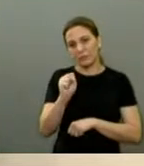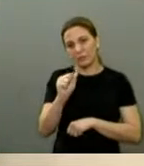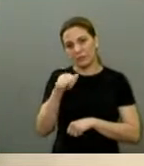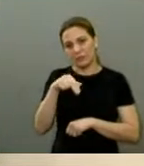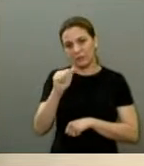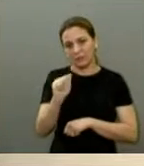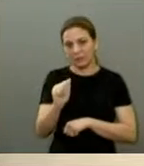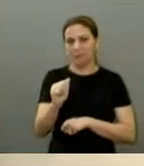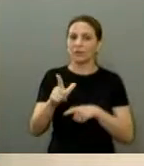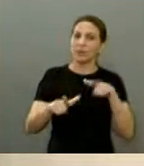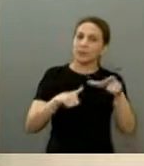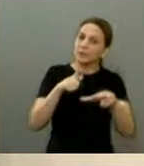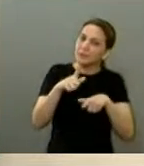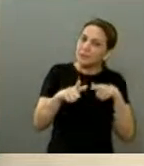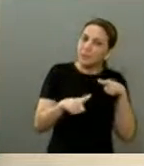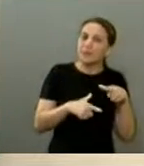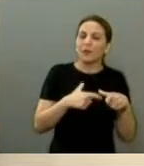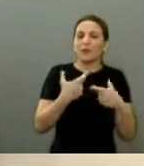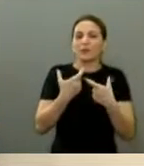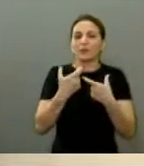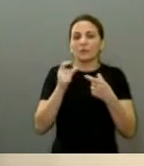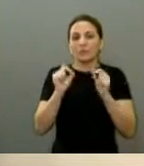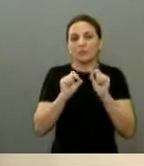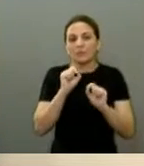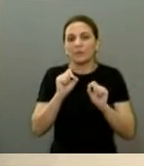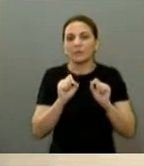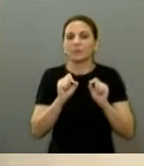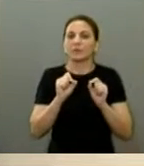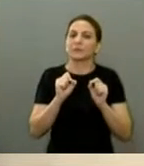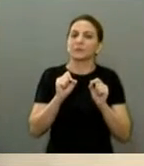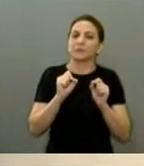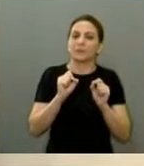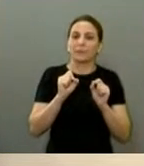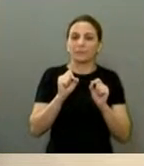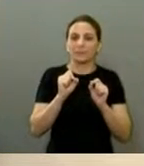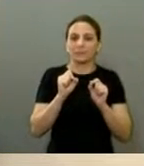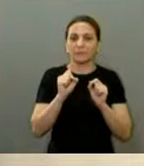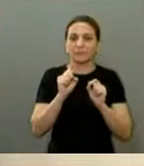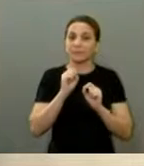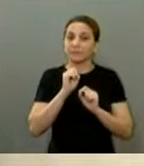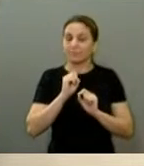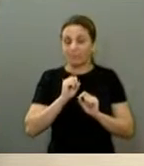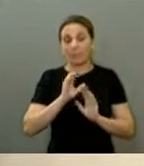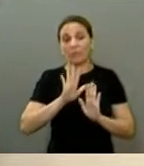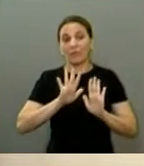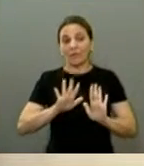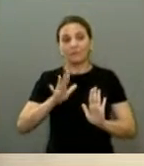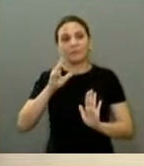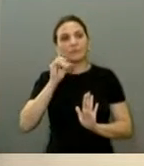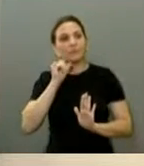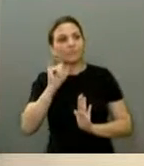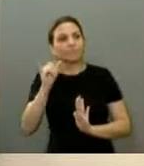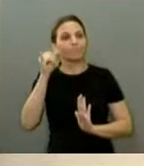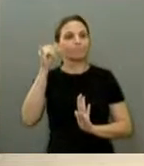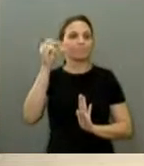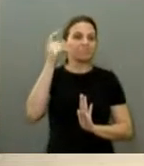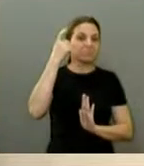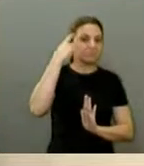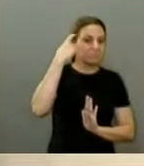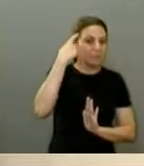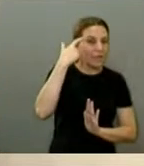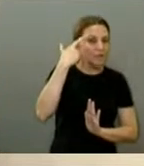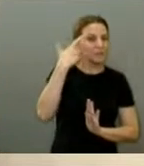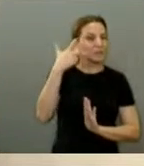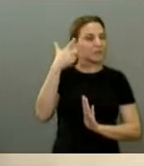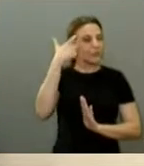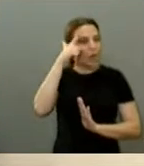Pelo trabalho imenso que eles tiveram em cima. Vocês imaginam a logística de